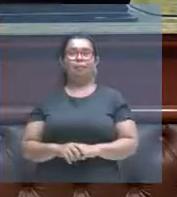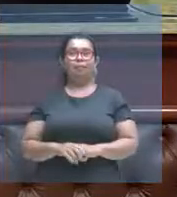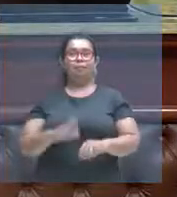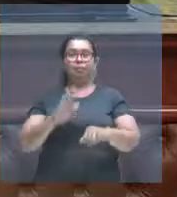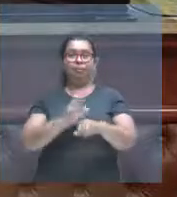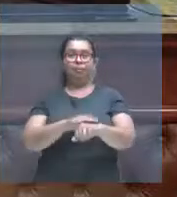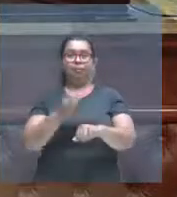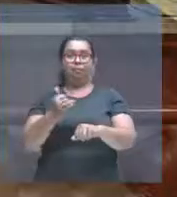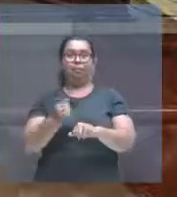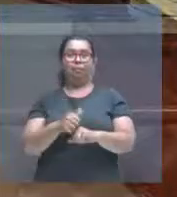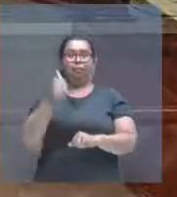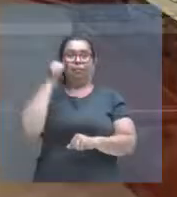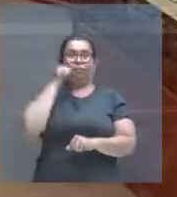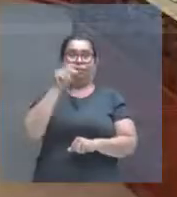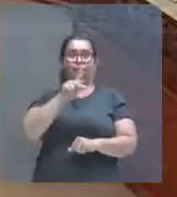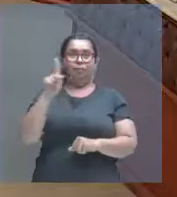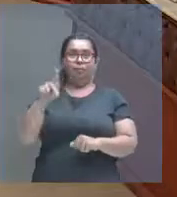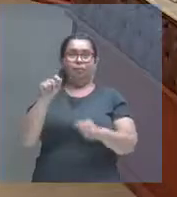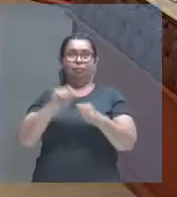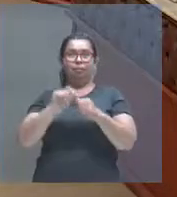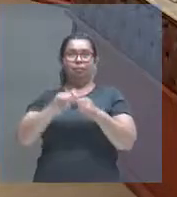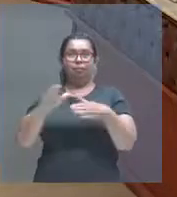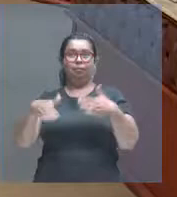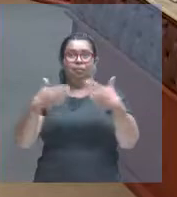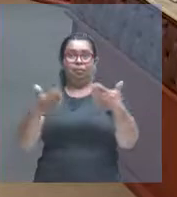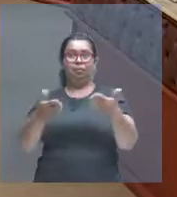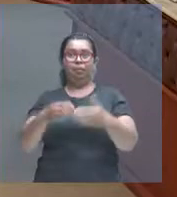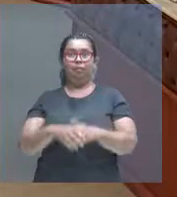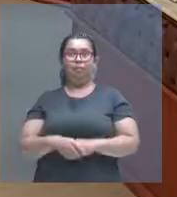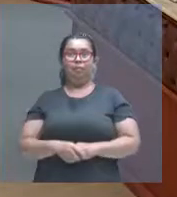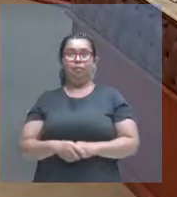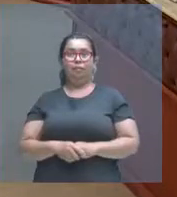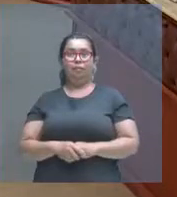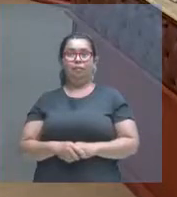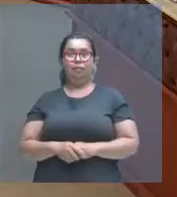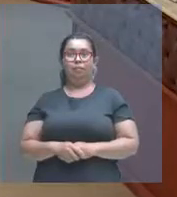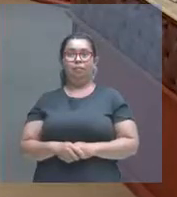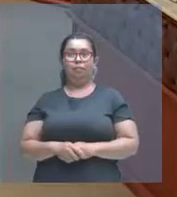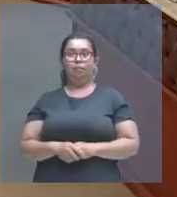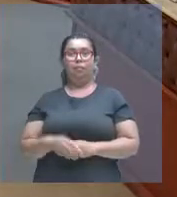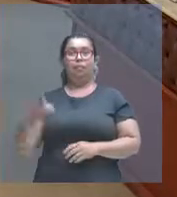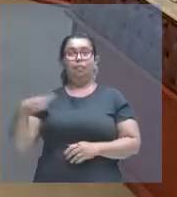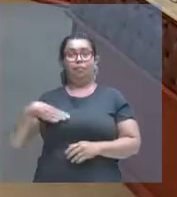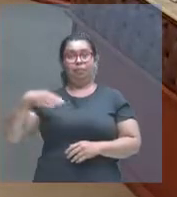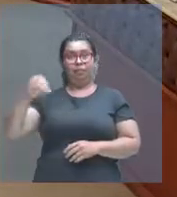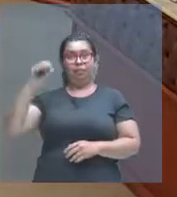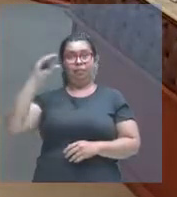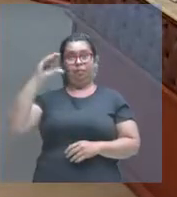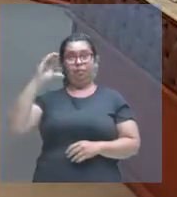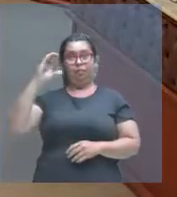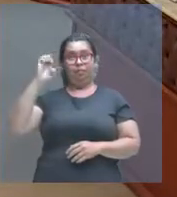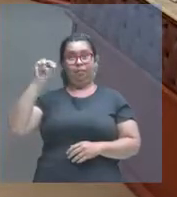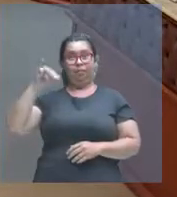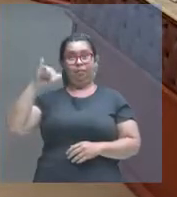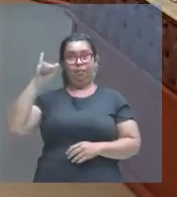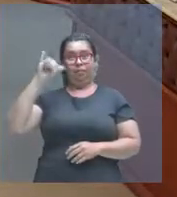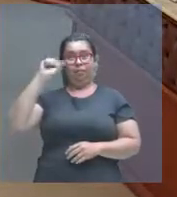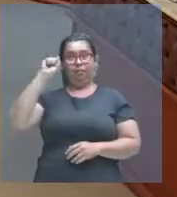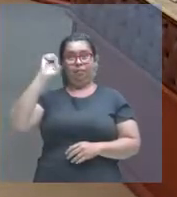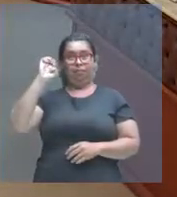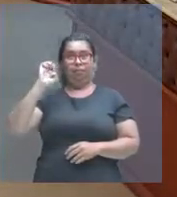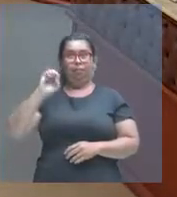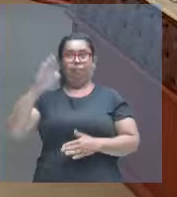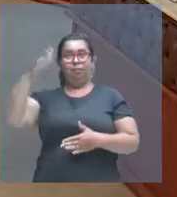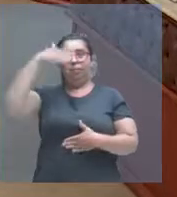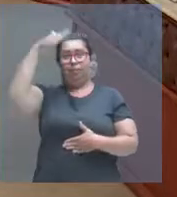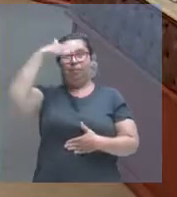a professora Dedé para fazer a entrega para a filha, a Senise, de uma homenagem da Câmara Municipal